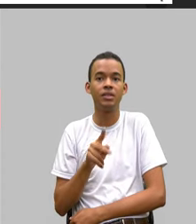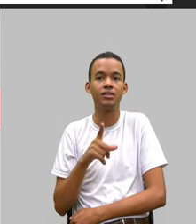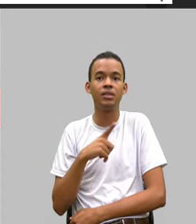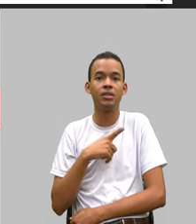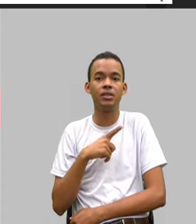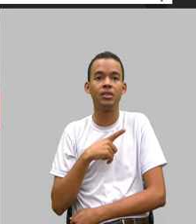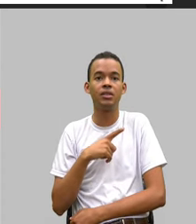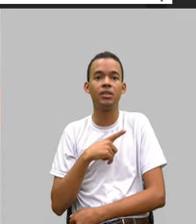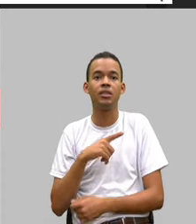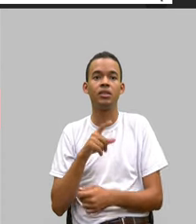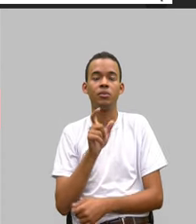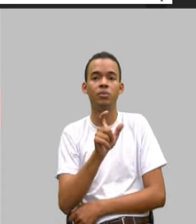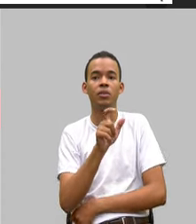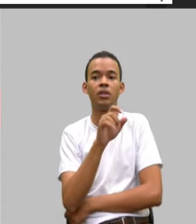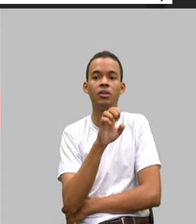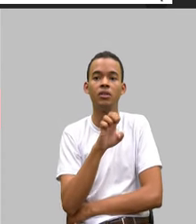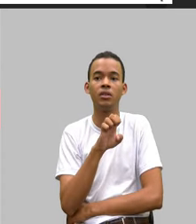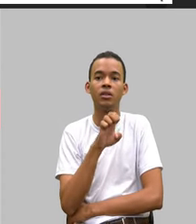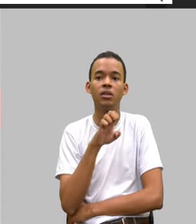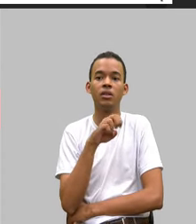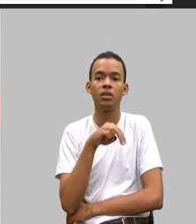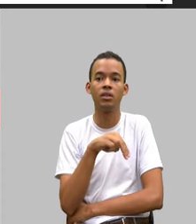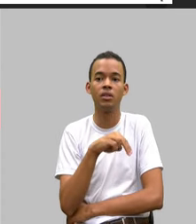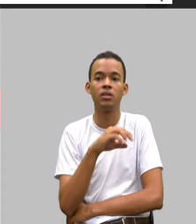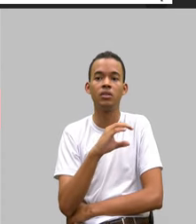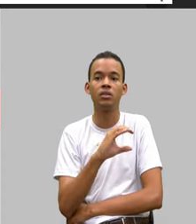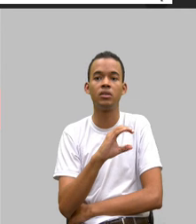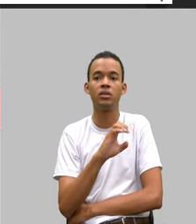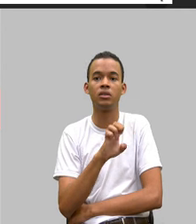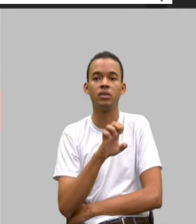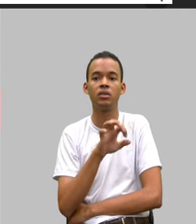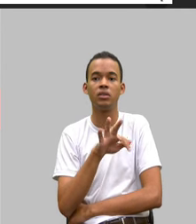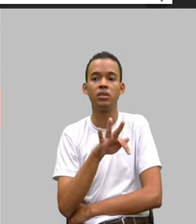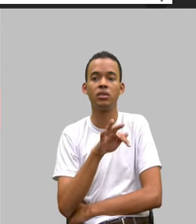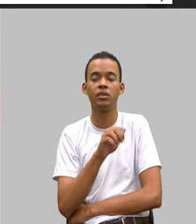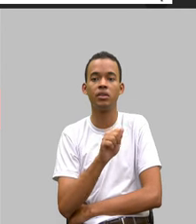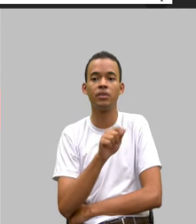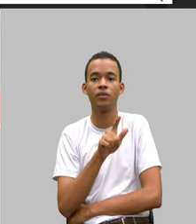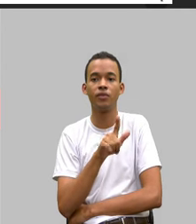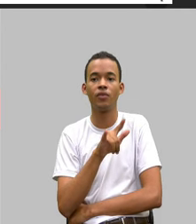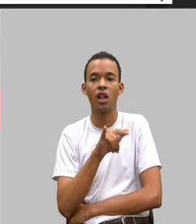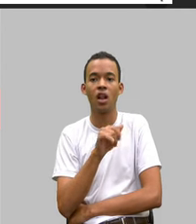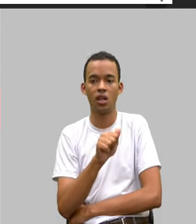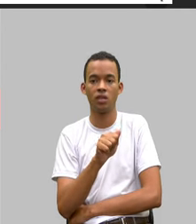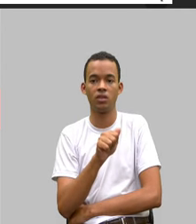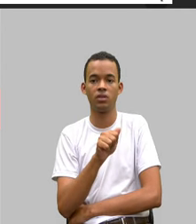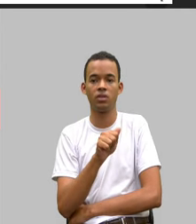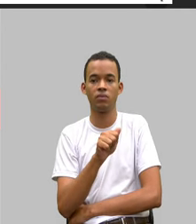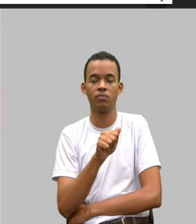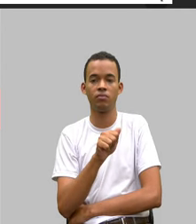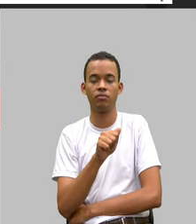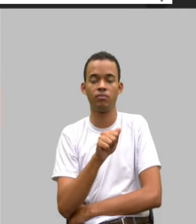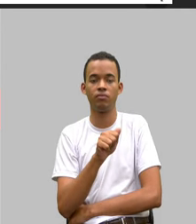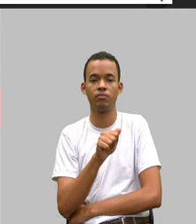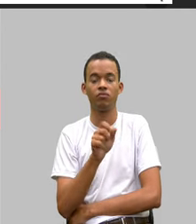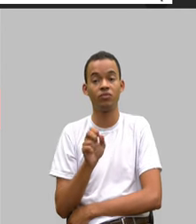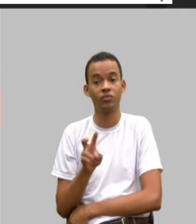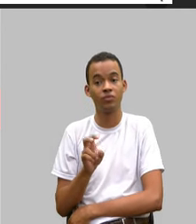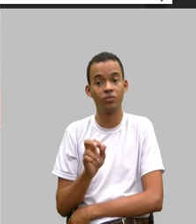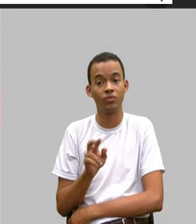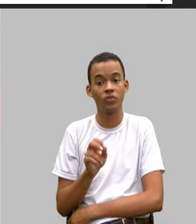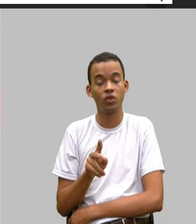viral por herps naquele momento e que provavelmente ele não iria sobreviver né os médicos que estão